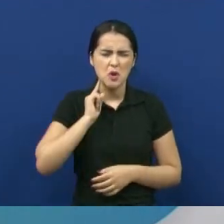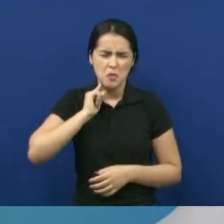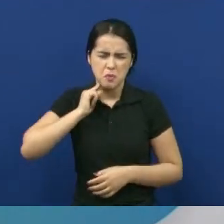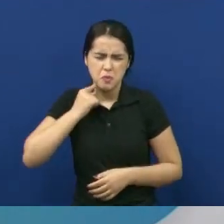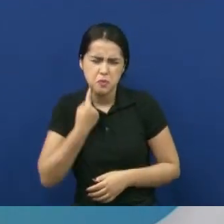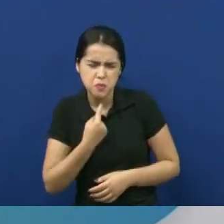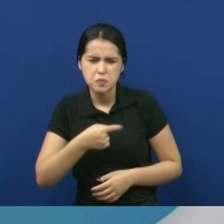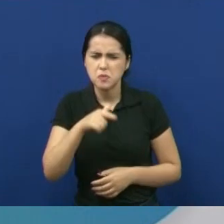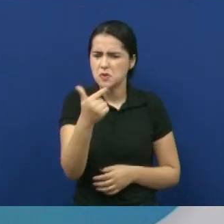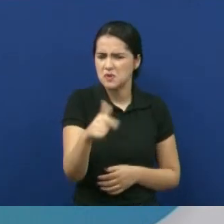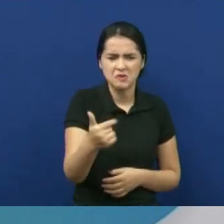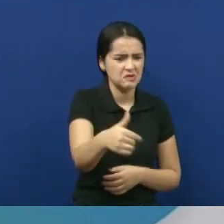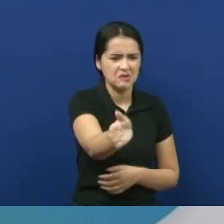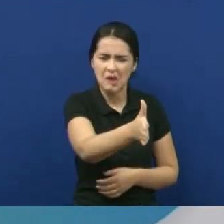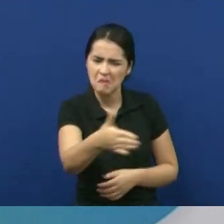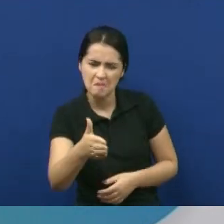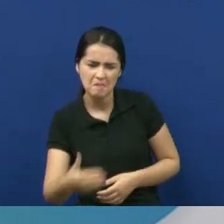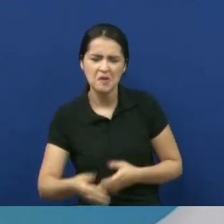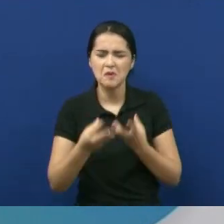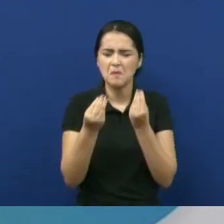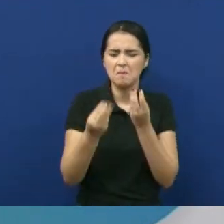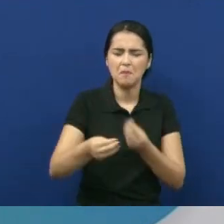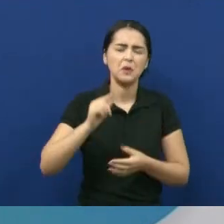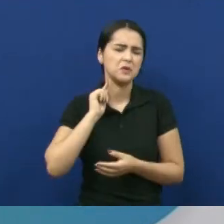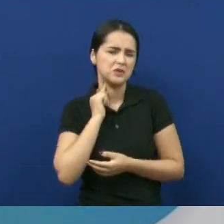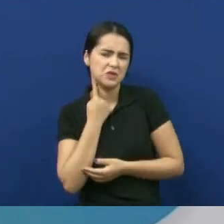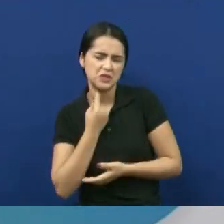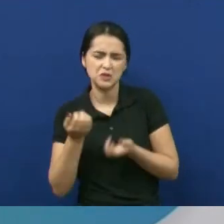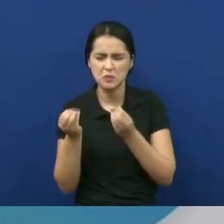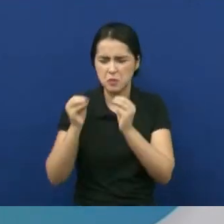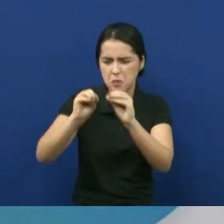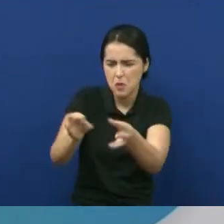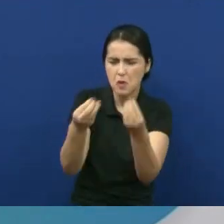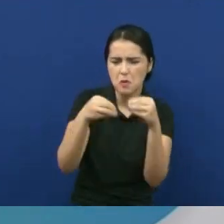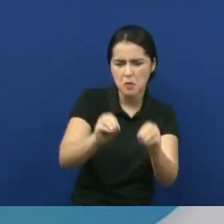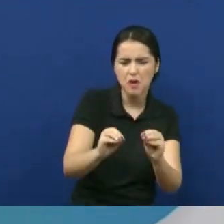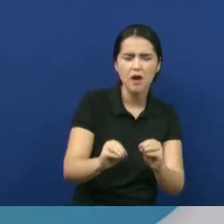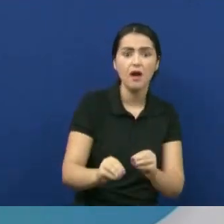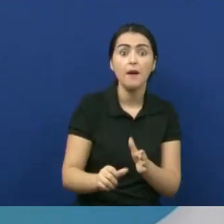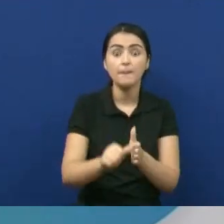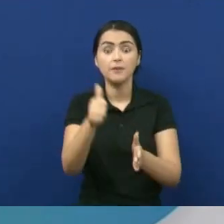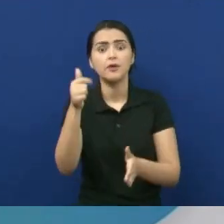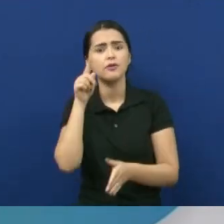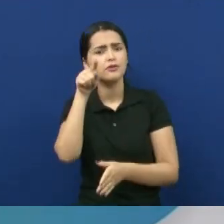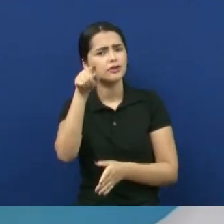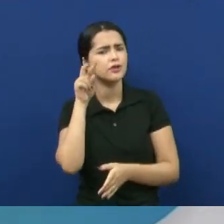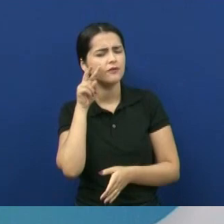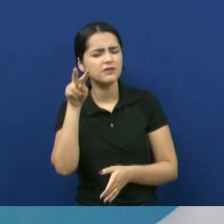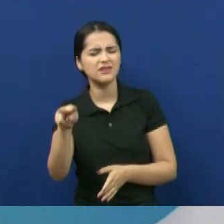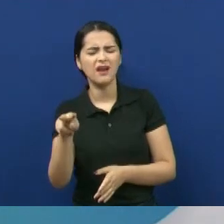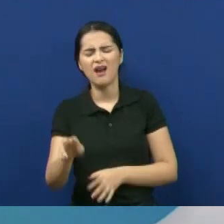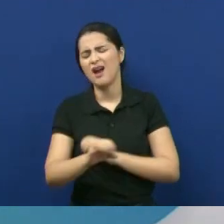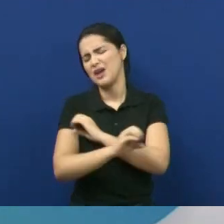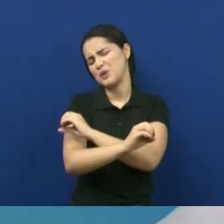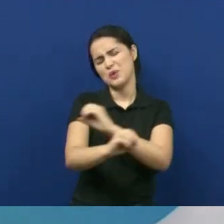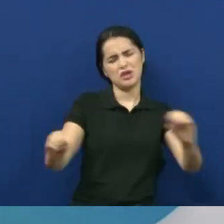sem peixes, um monte de lixo jogado. No primeiro dia você passa, olha que coisa horrível, né, a